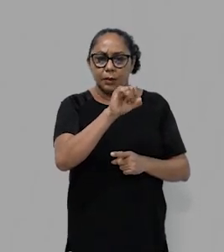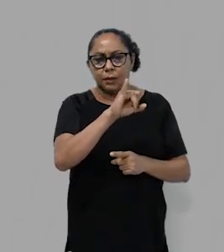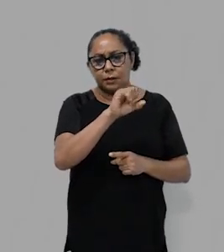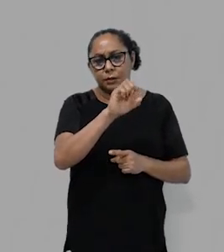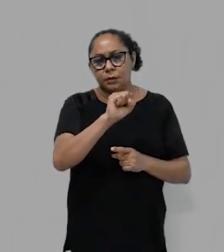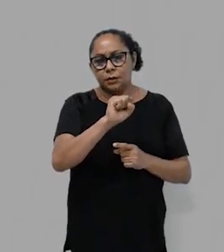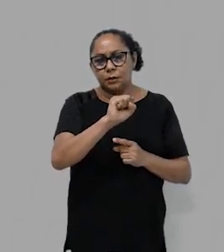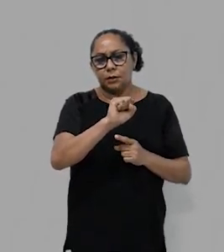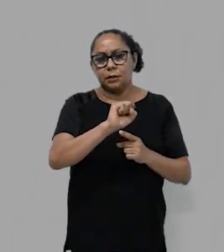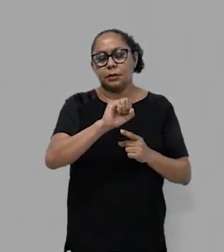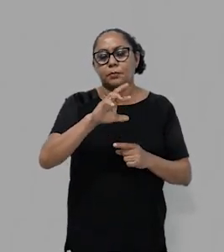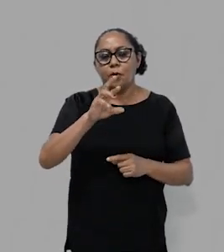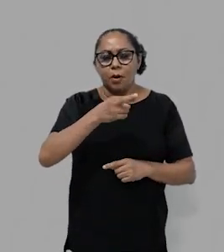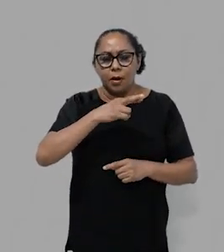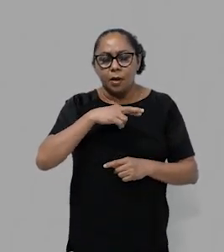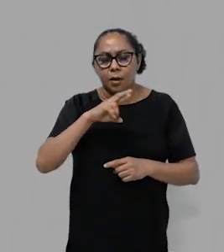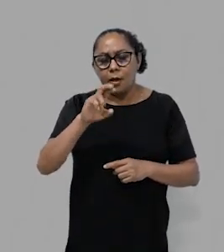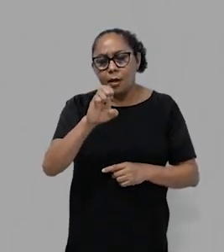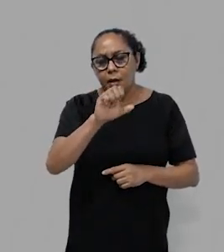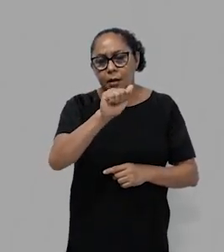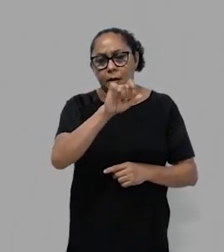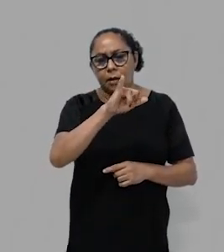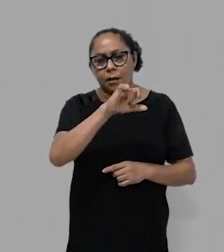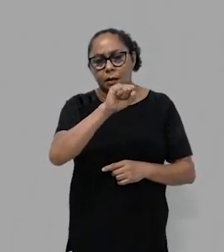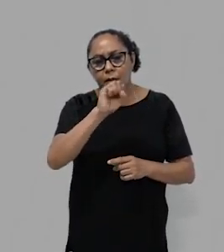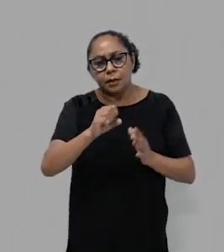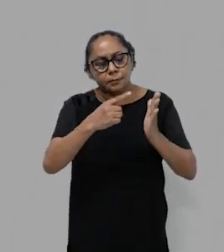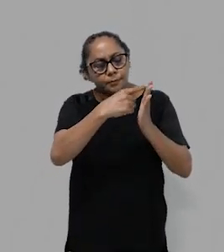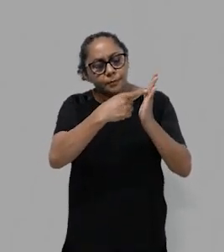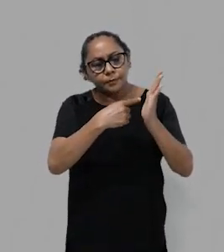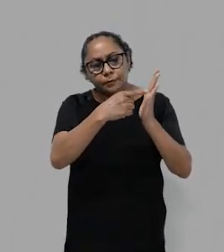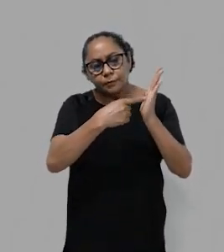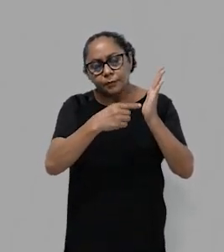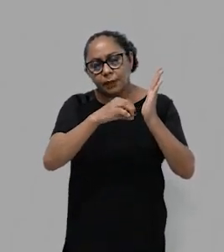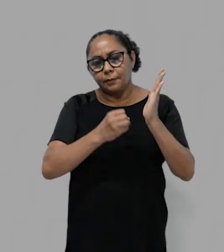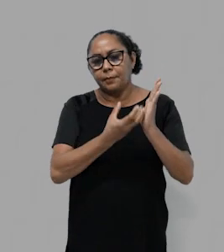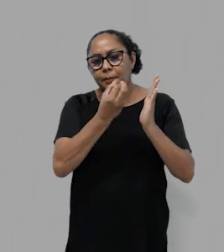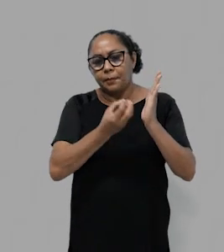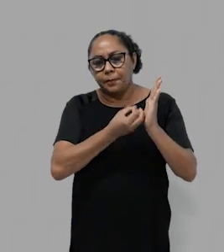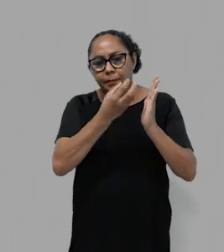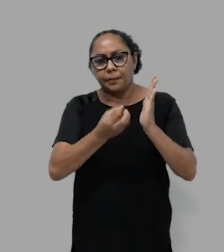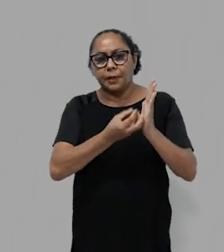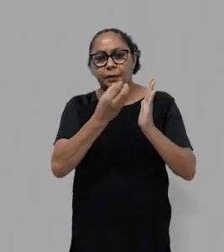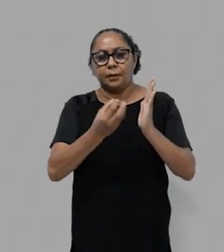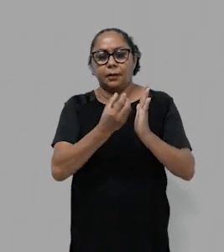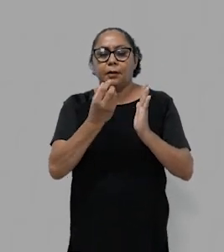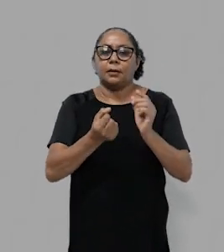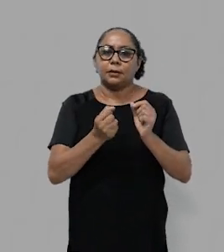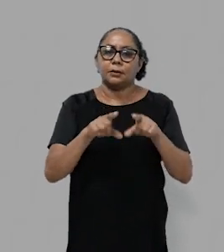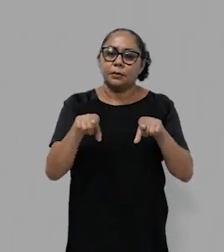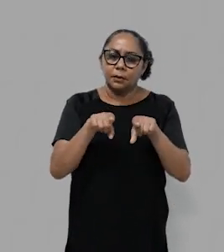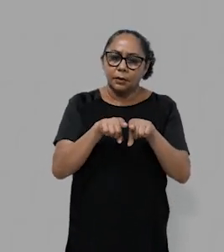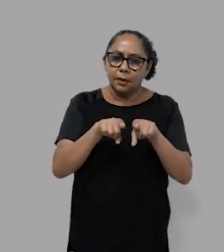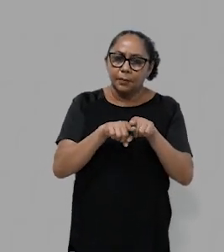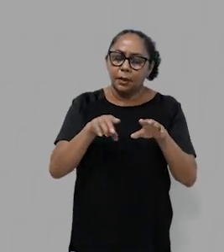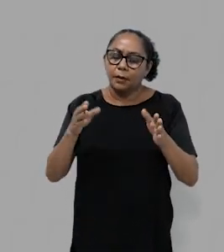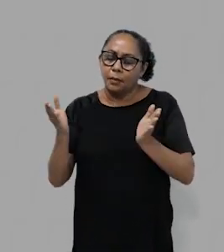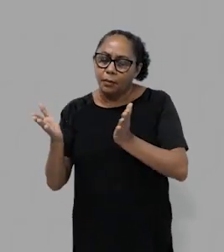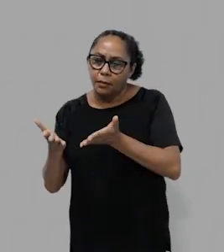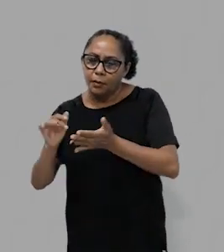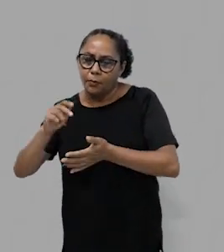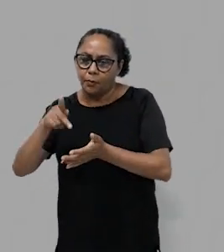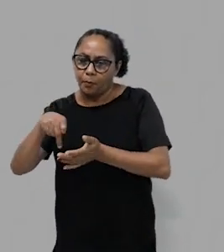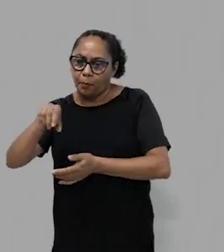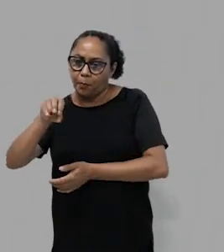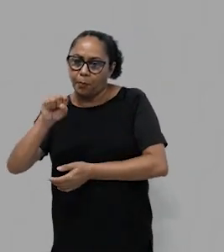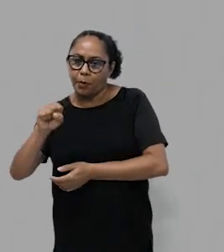realismo, impressionismo, e a gente finaliza o século XIX nas artes visuais com o pós-impressionismo. Quem são esses pintores?